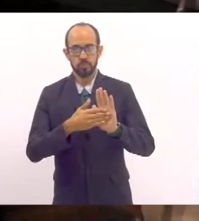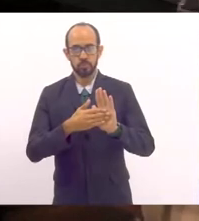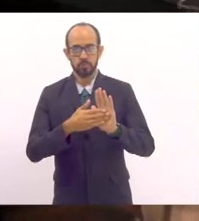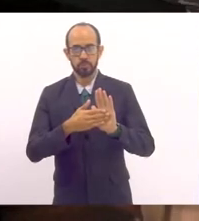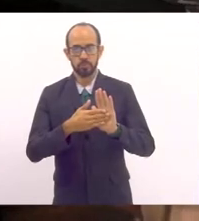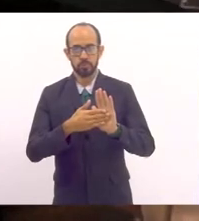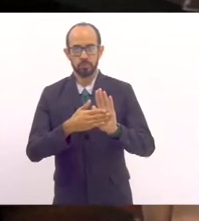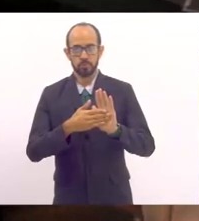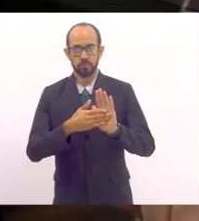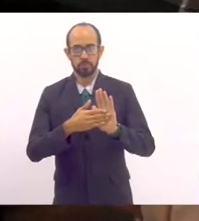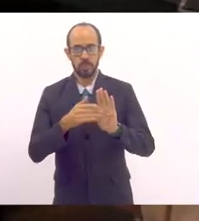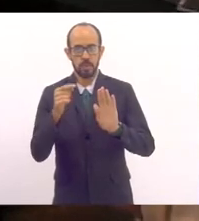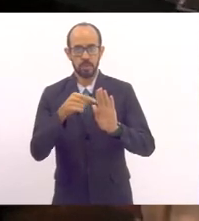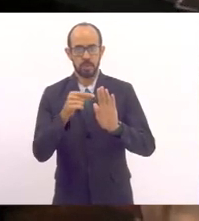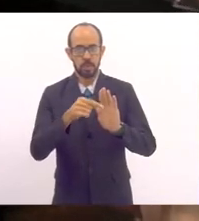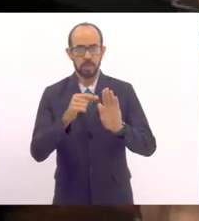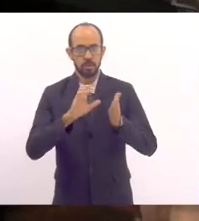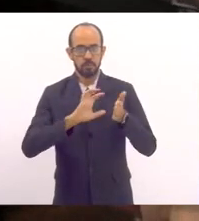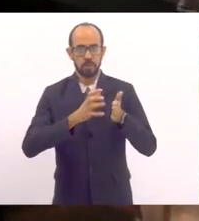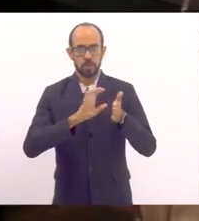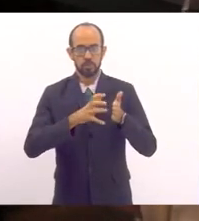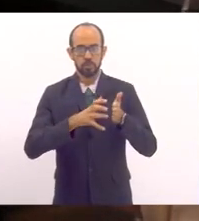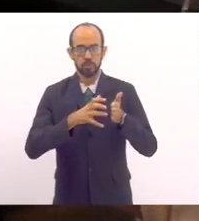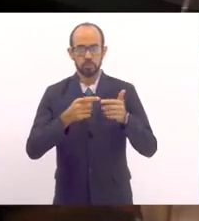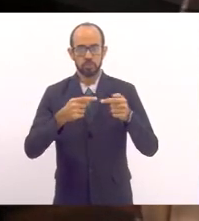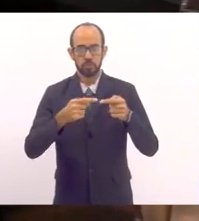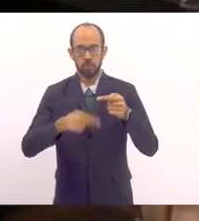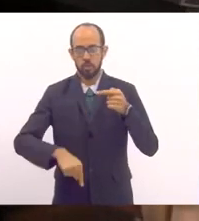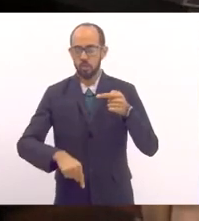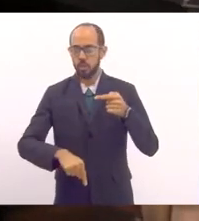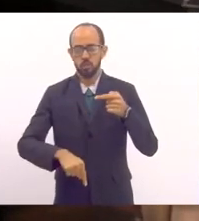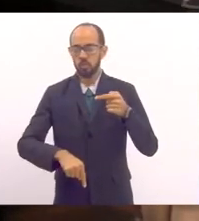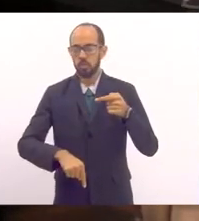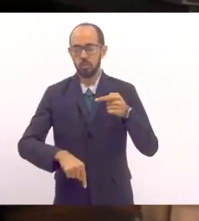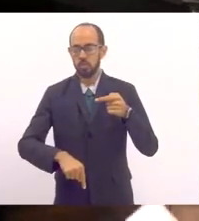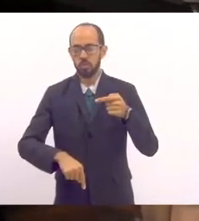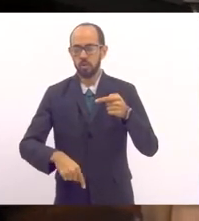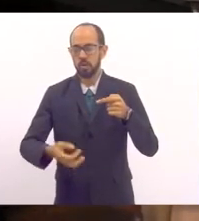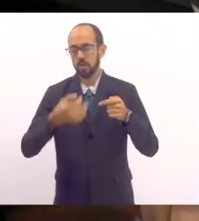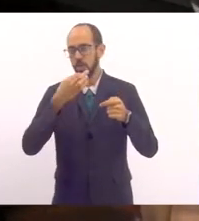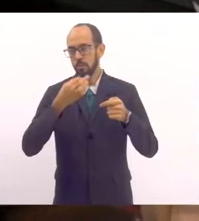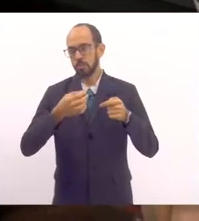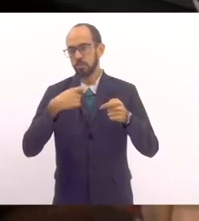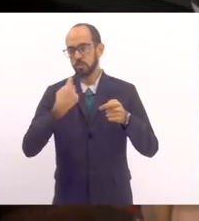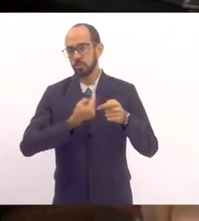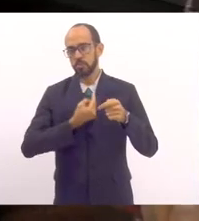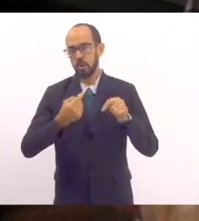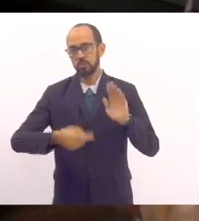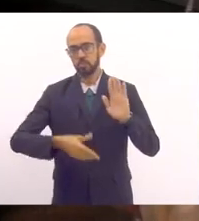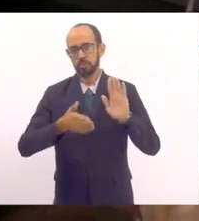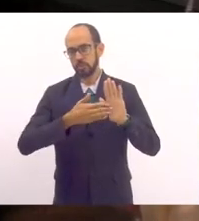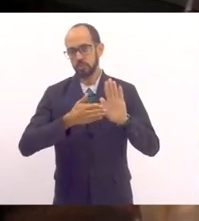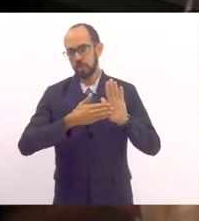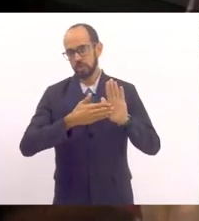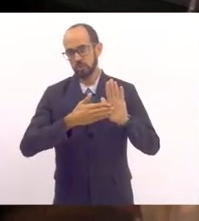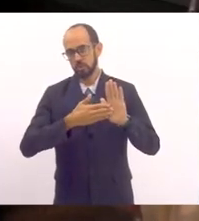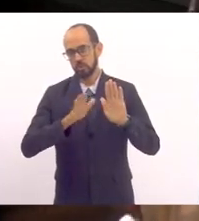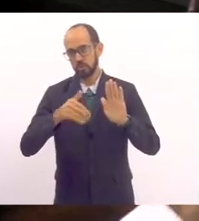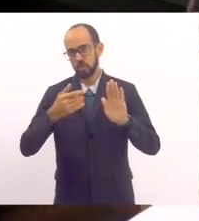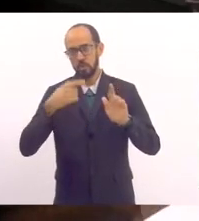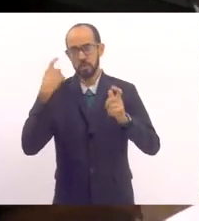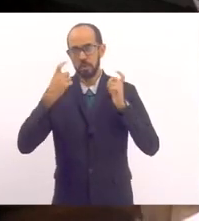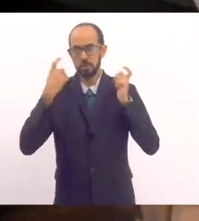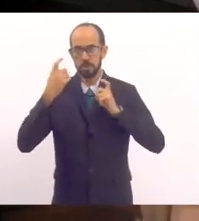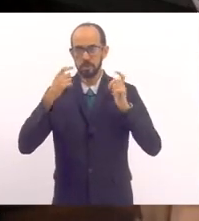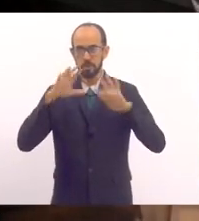um candidato daquele partido que discordou daquele momento dessa posição do nosso candidato. Então, isso é uma preocupação que a